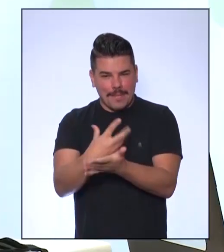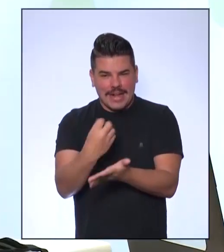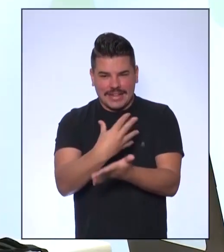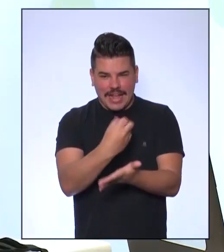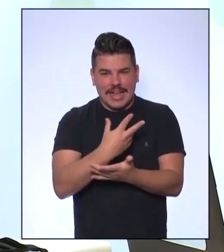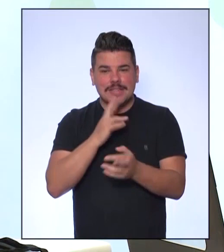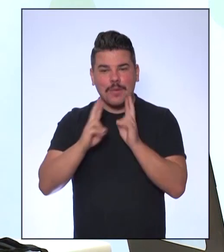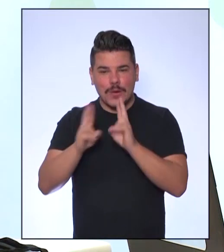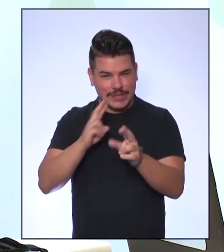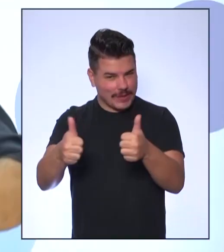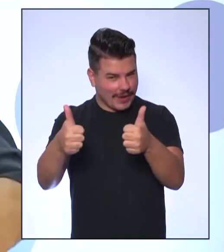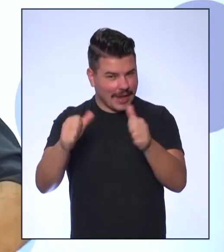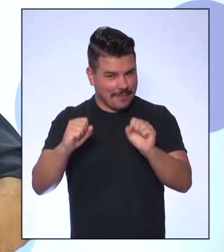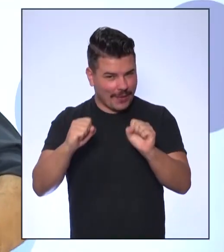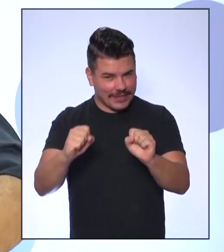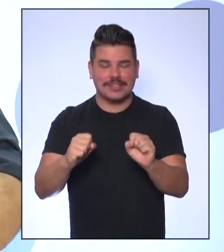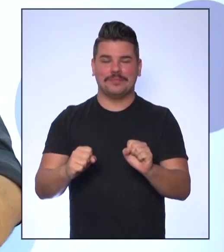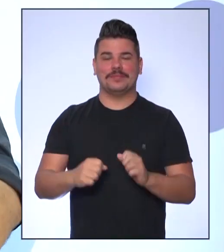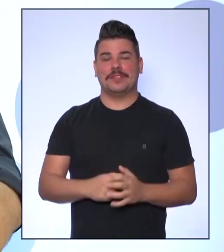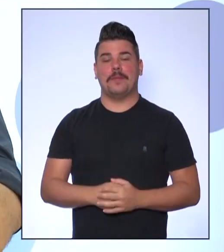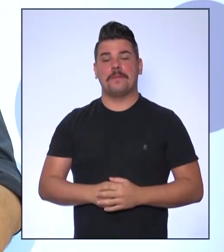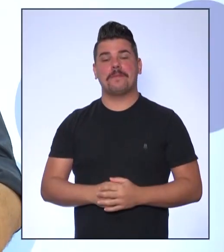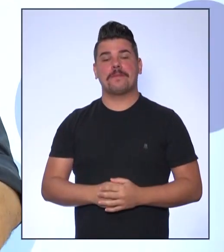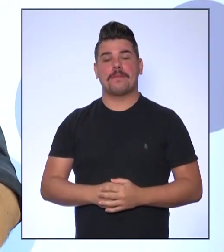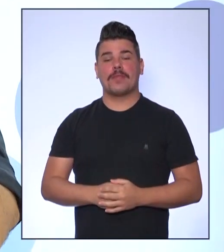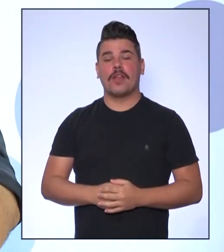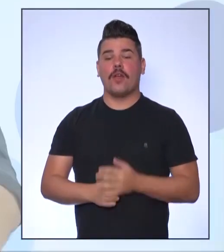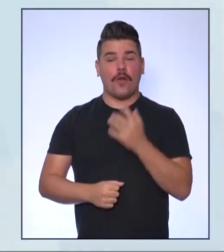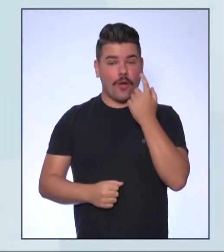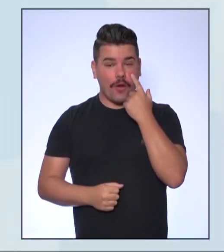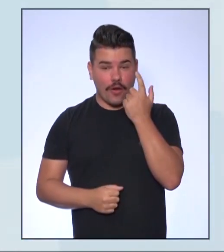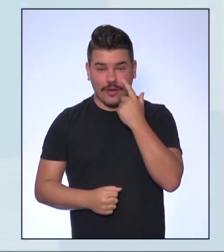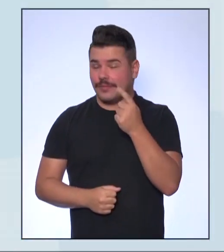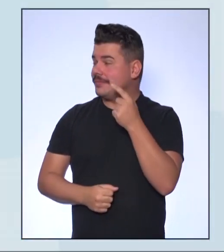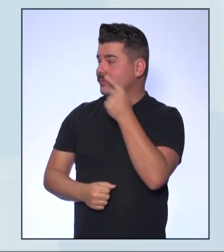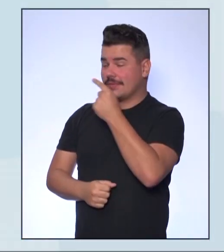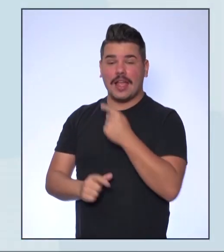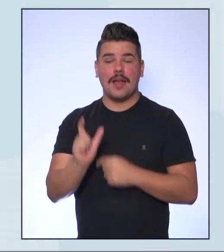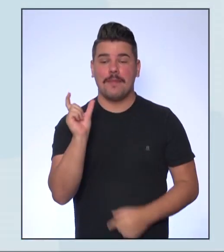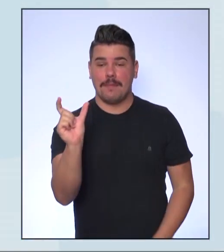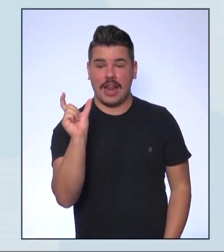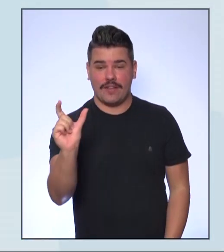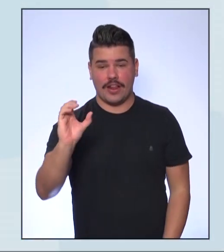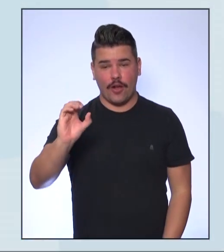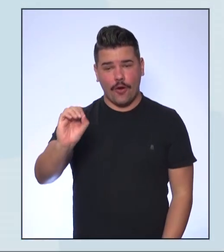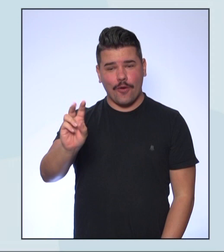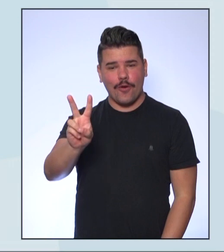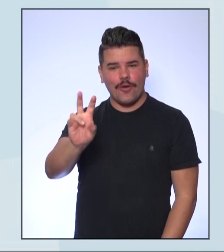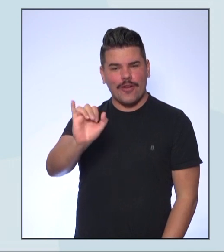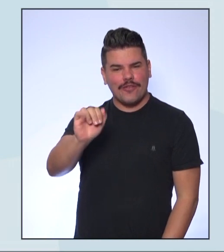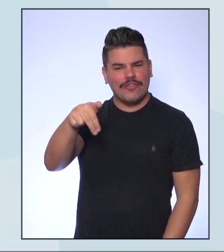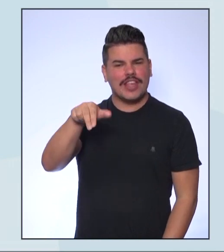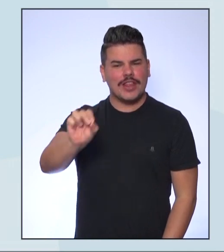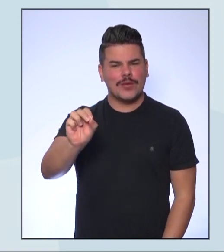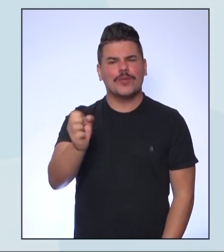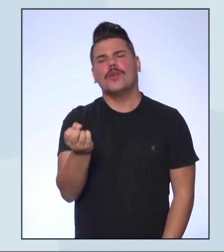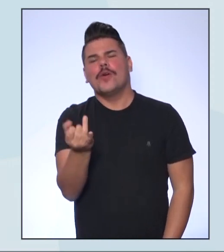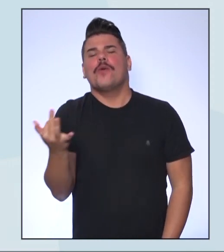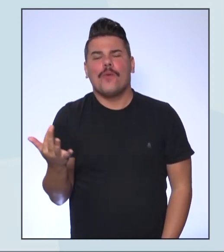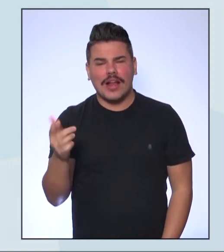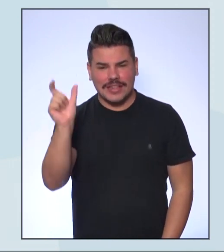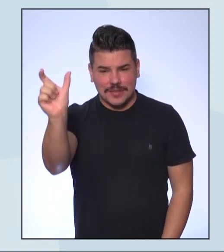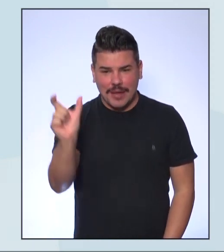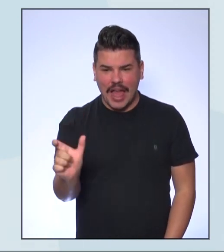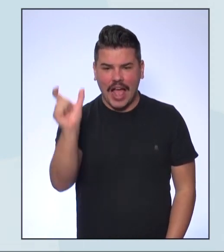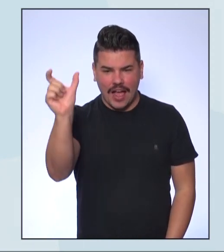Pode ser assim? Sim, com então, certeza. Vamos lá. Então, quantas vezes aparece a palavra ovino Qual